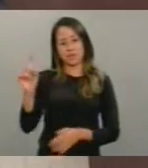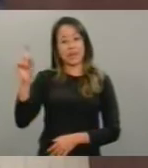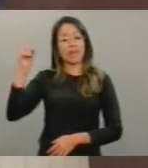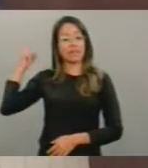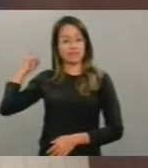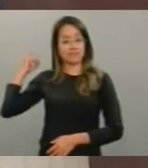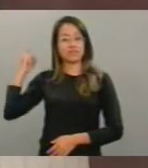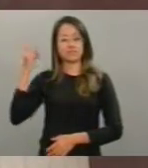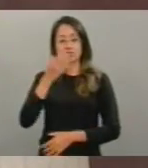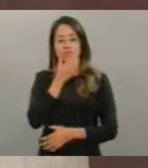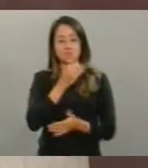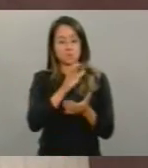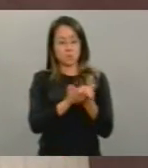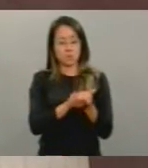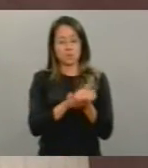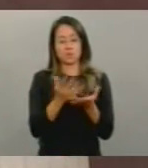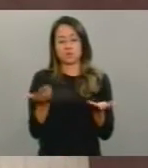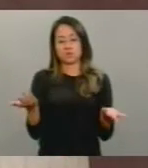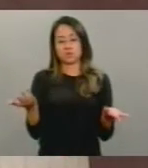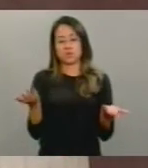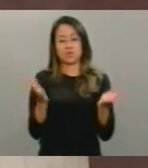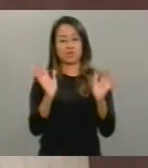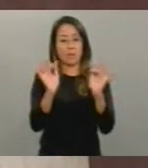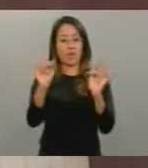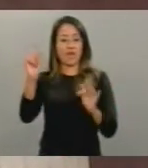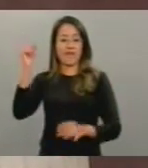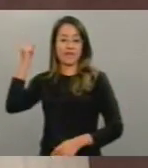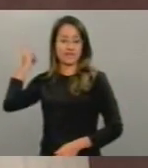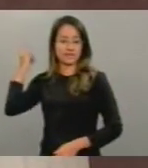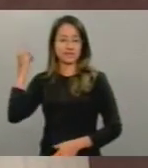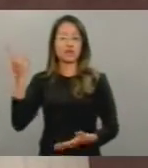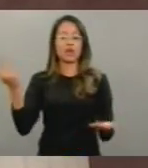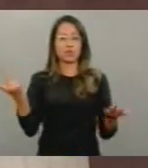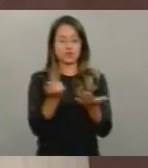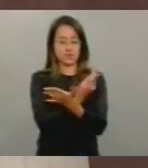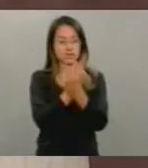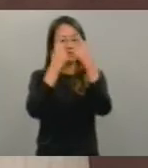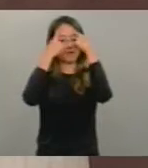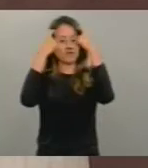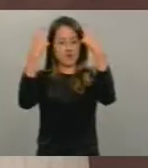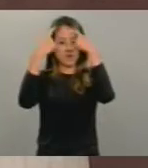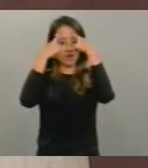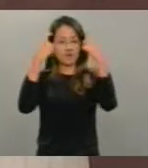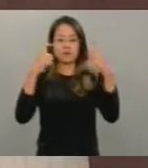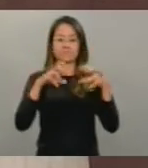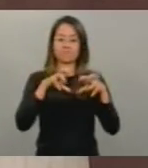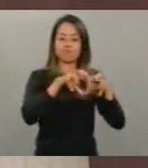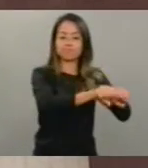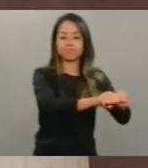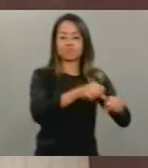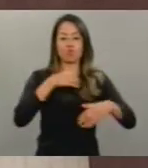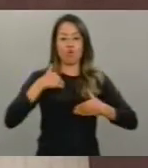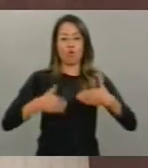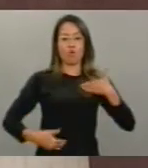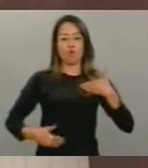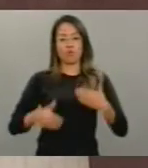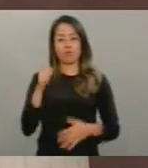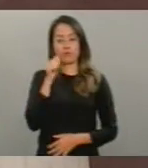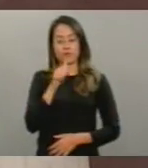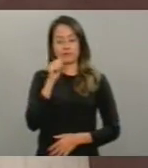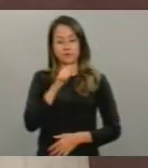maridos. Portanto, mais um exemplo da violência patriarcal covarde.